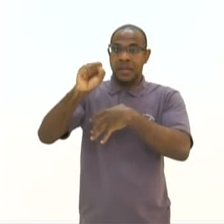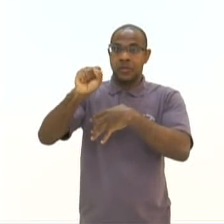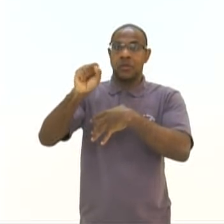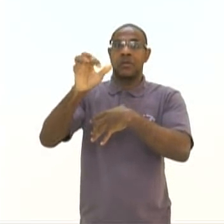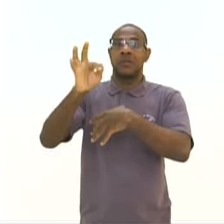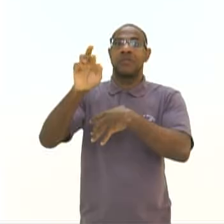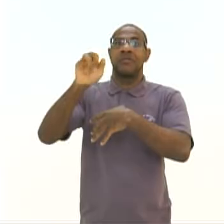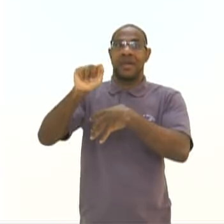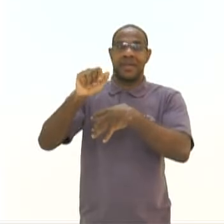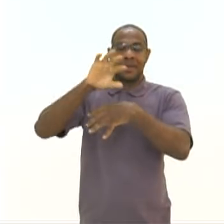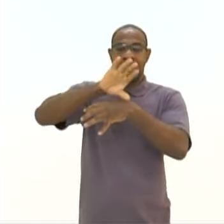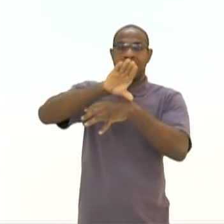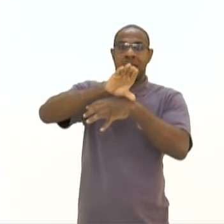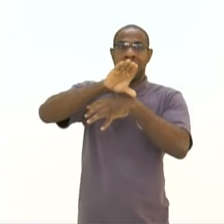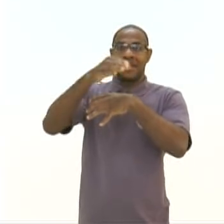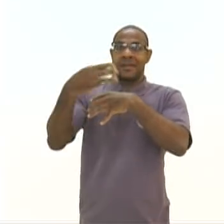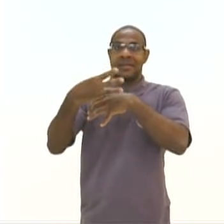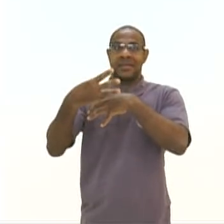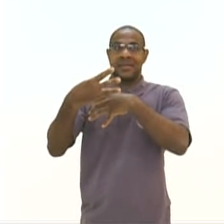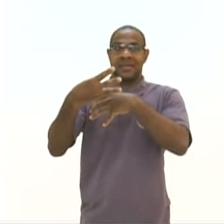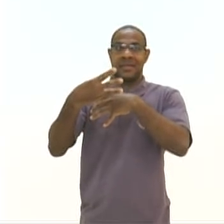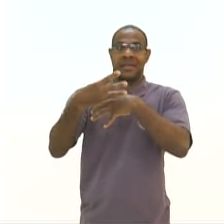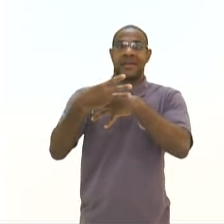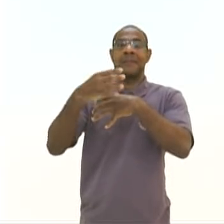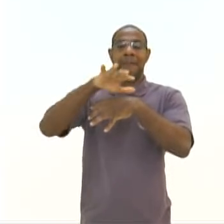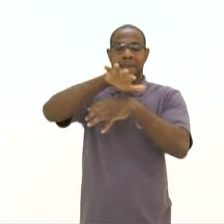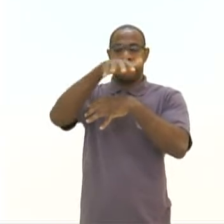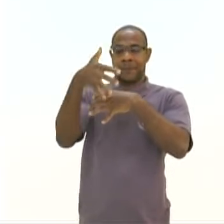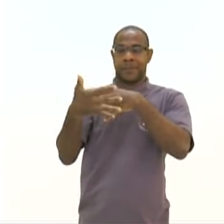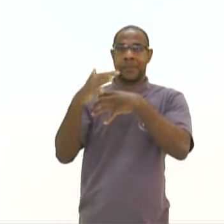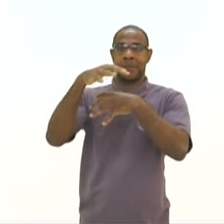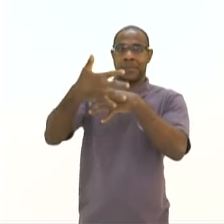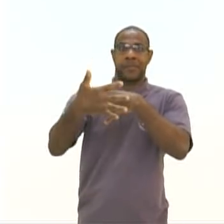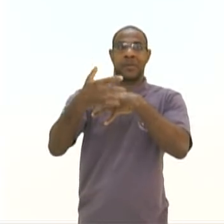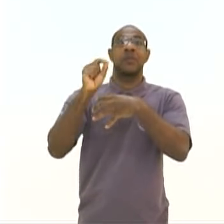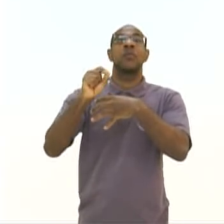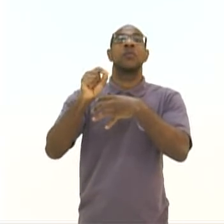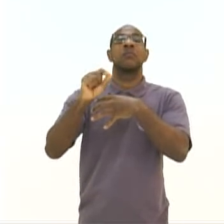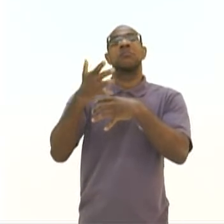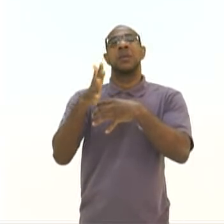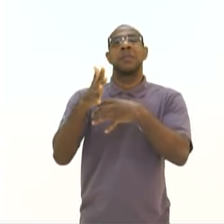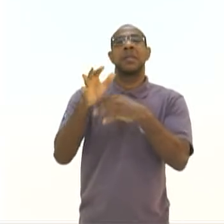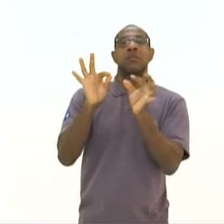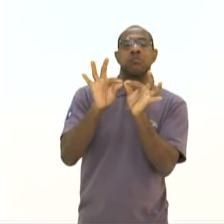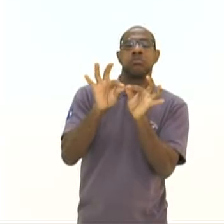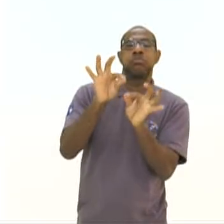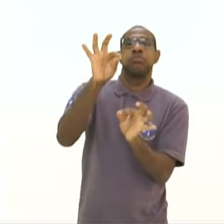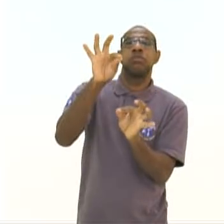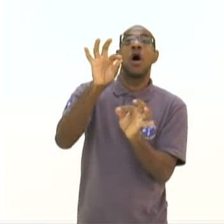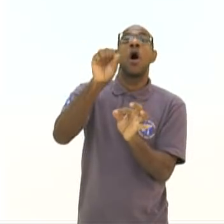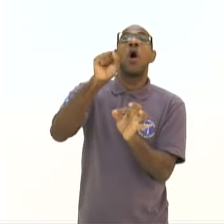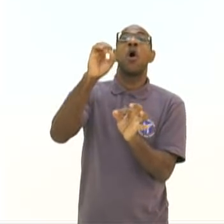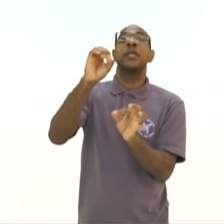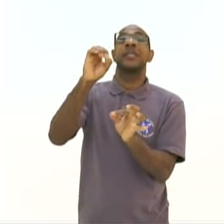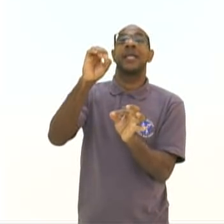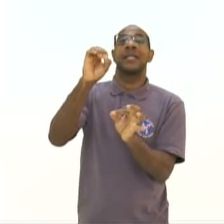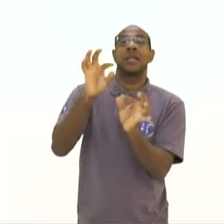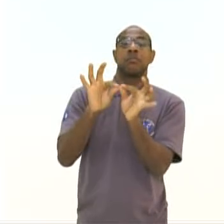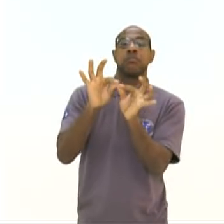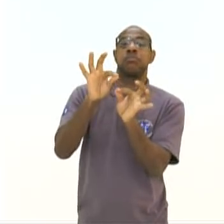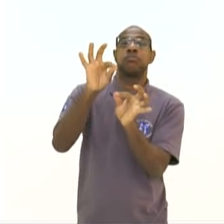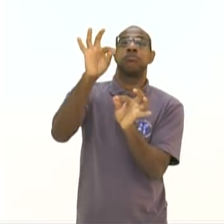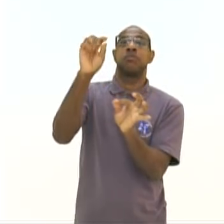É uma camada que fica após a estratosfera e atinge aproximadamente 80 quilômetros de